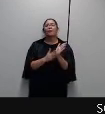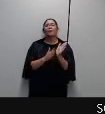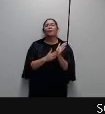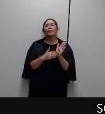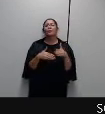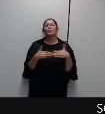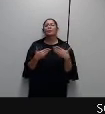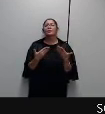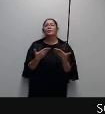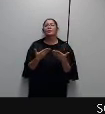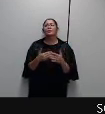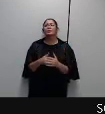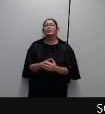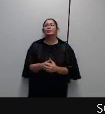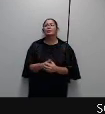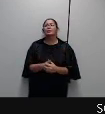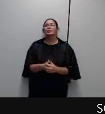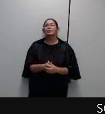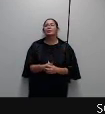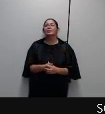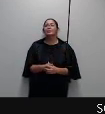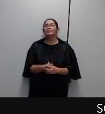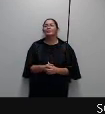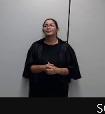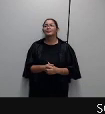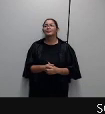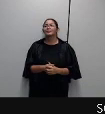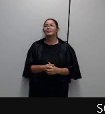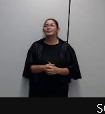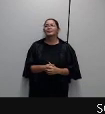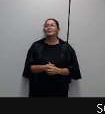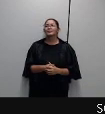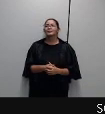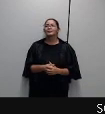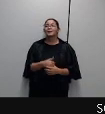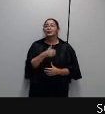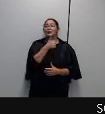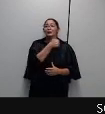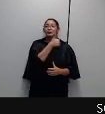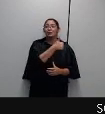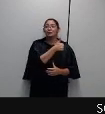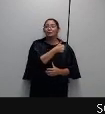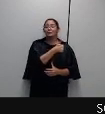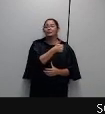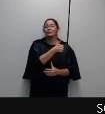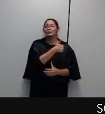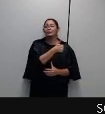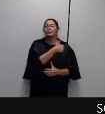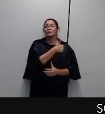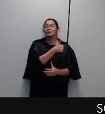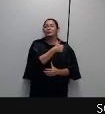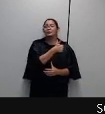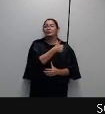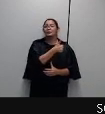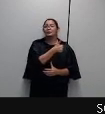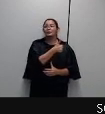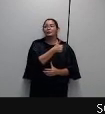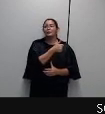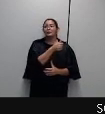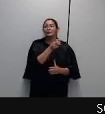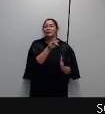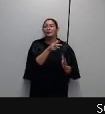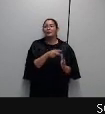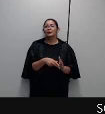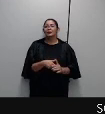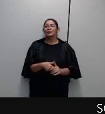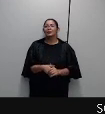vou mencionar novamente Ministro Napoleão o item um no caso da lista embora o processo seja da sua